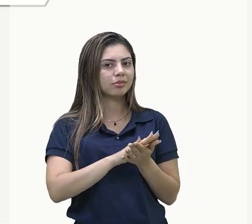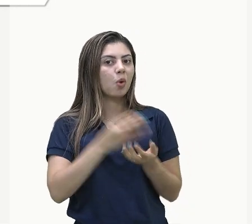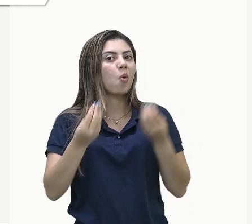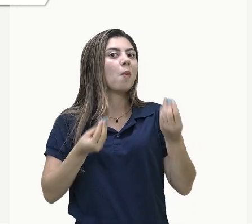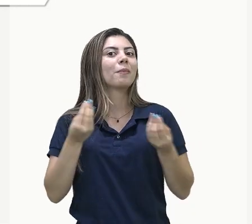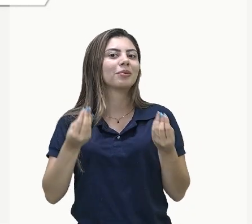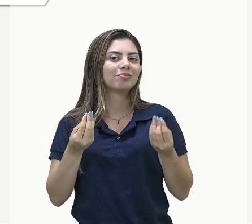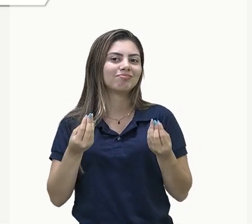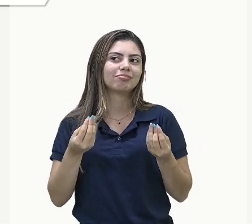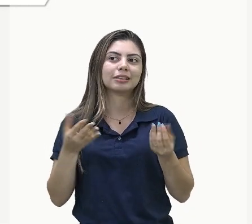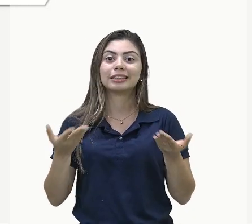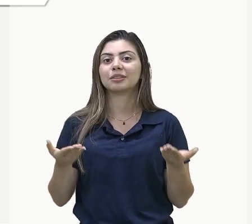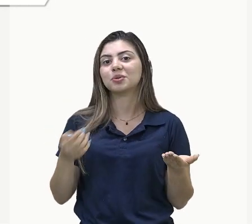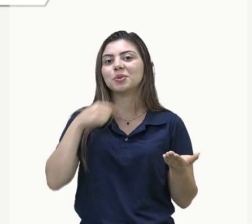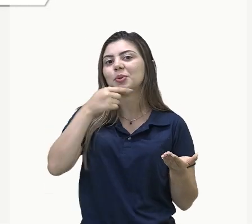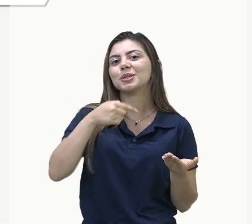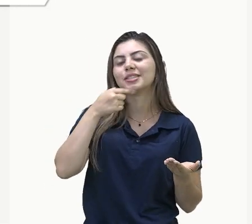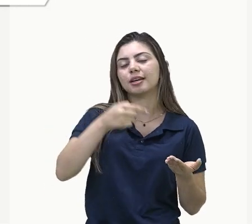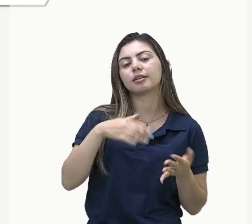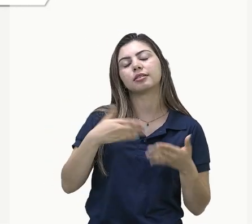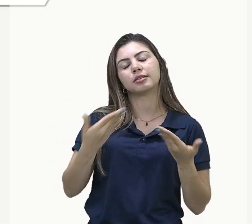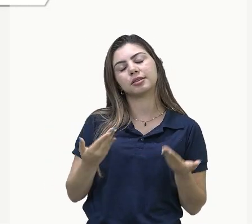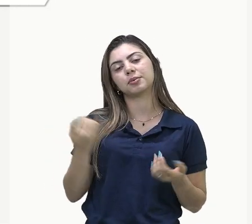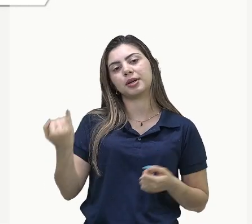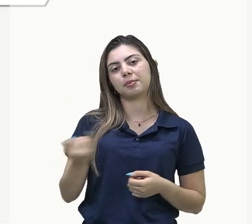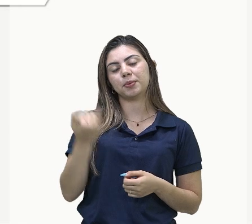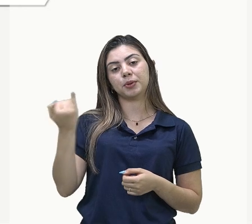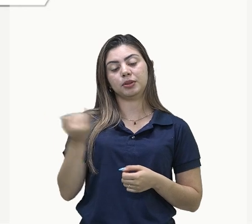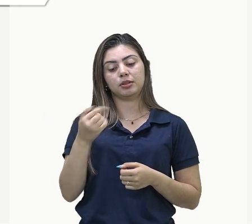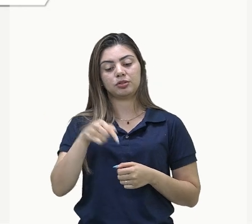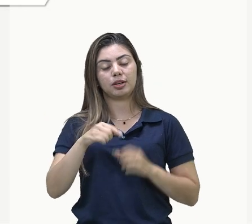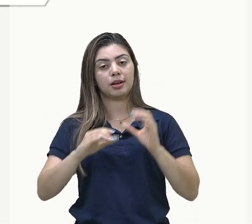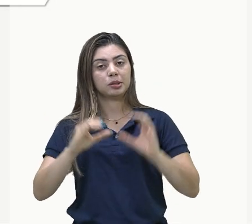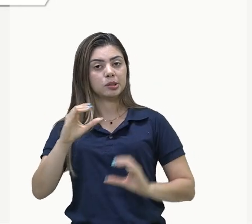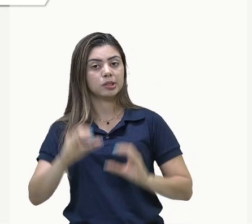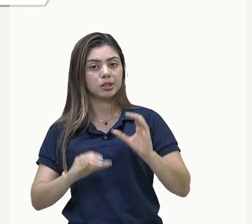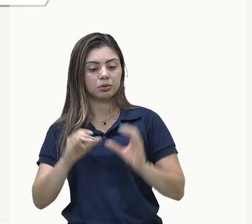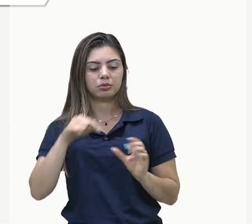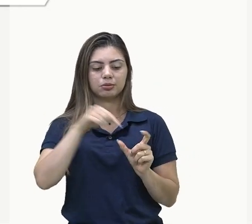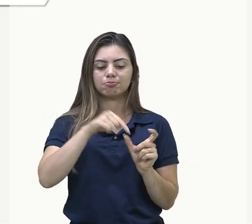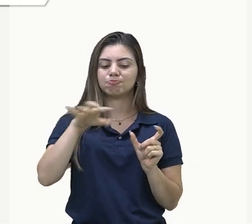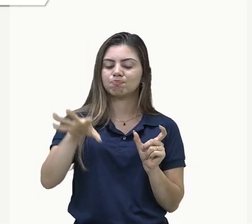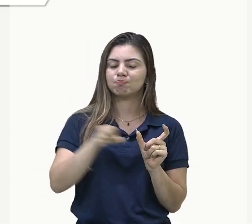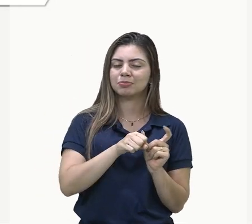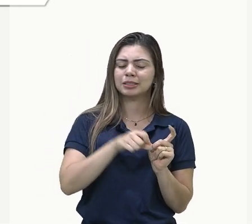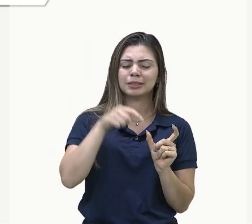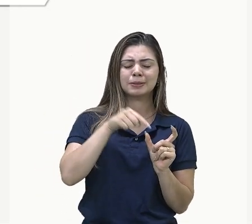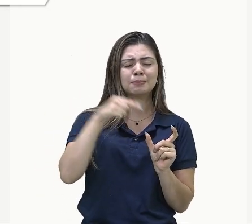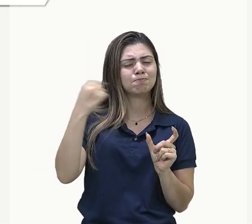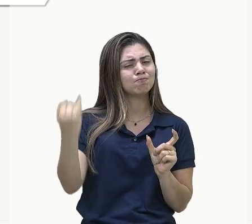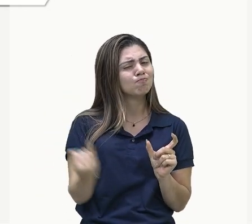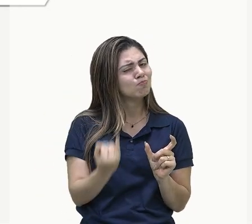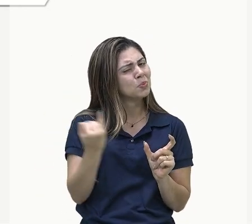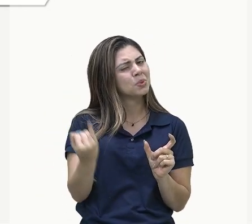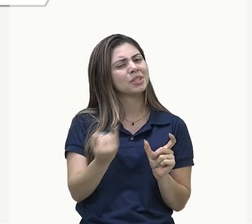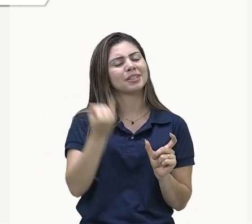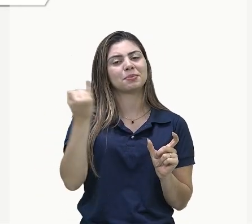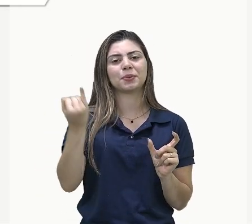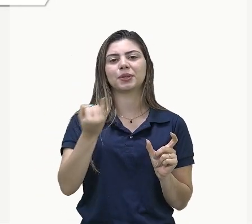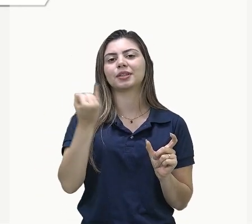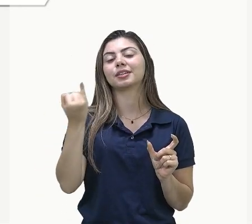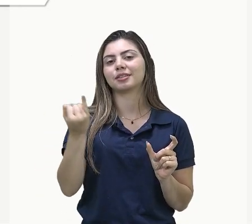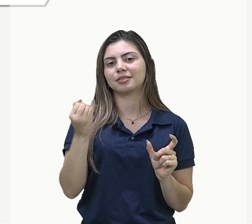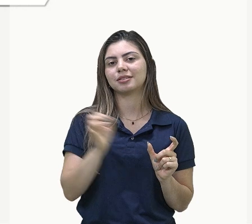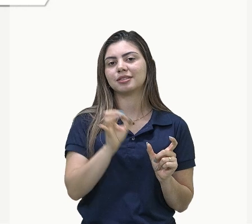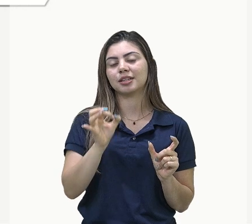a importância no circuito você tem. Sem esses receptores, não teríamos como a energia que